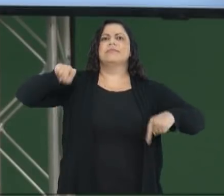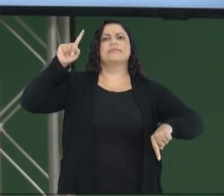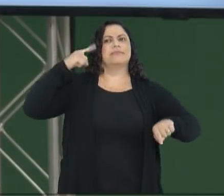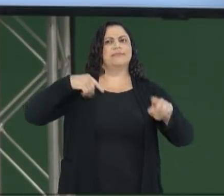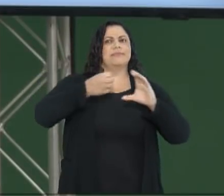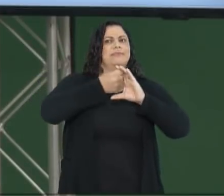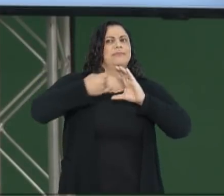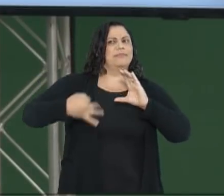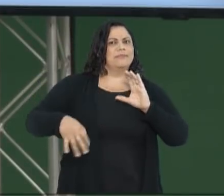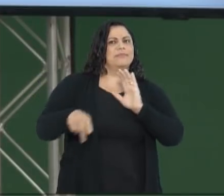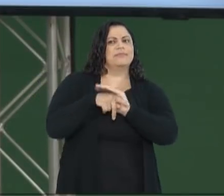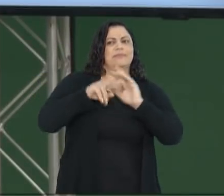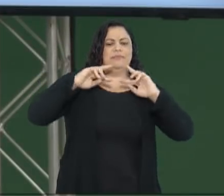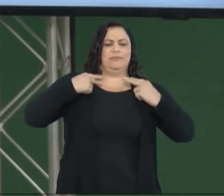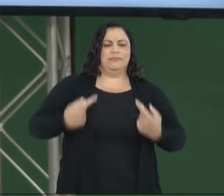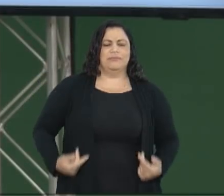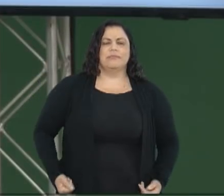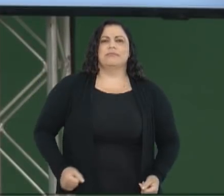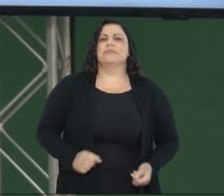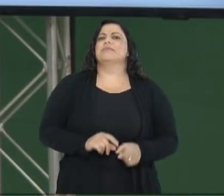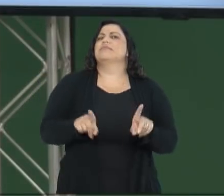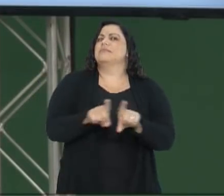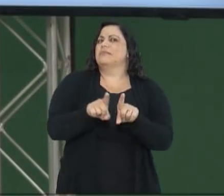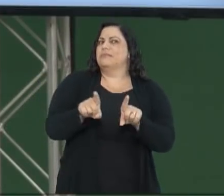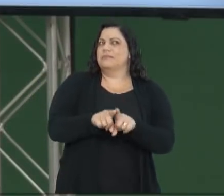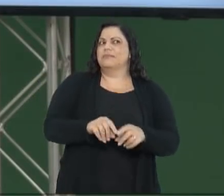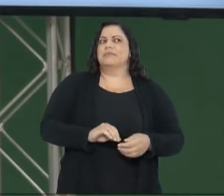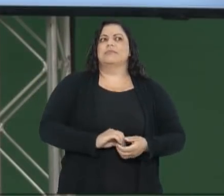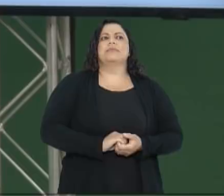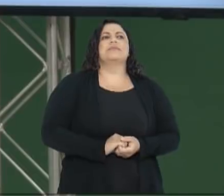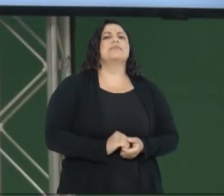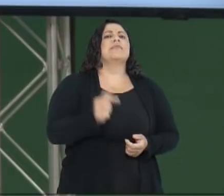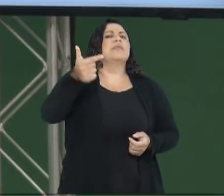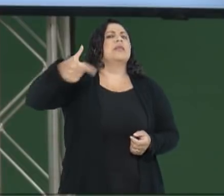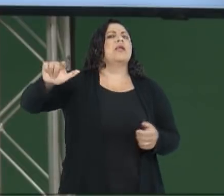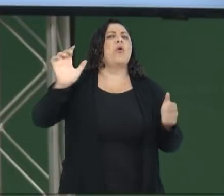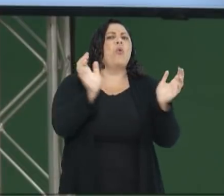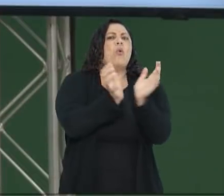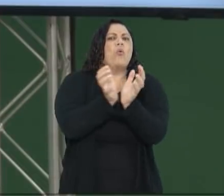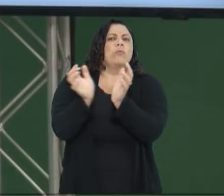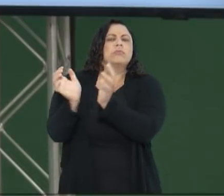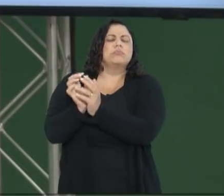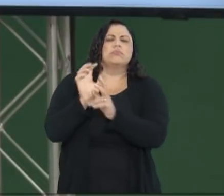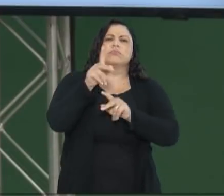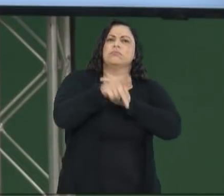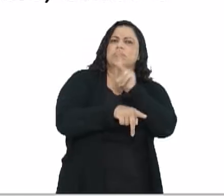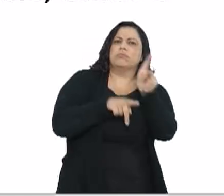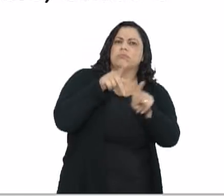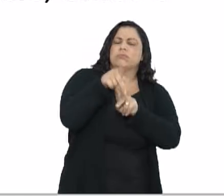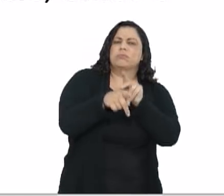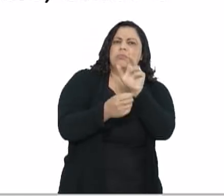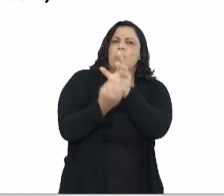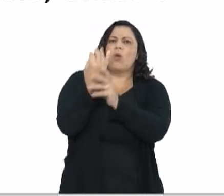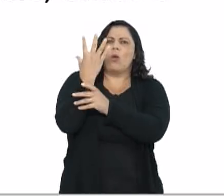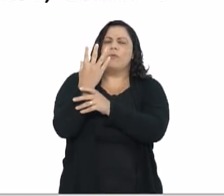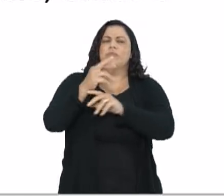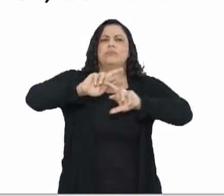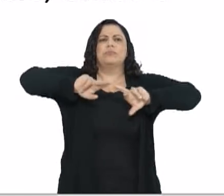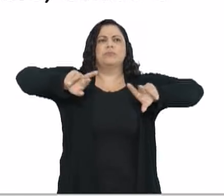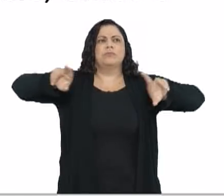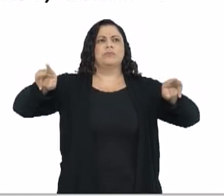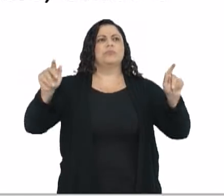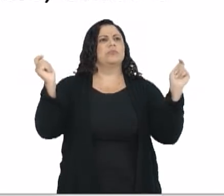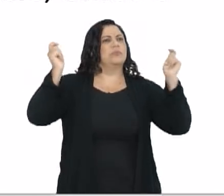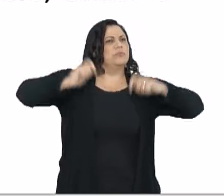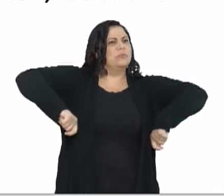certo? Aí nós vamos ter ali outros povos que também entram no continente, começando lá pelos nórdicos, né,